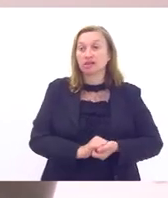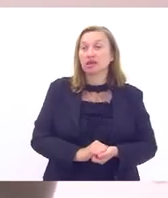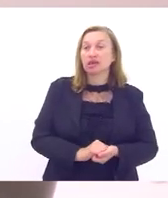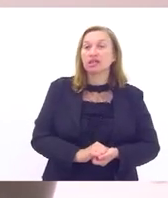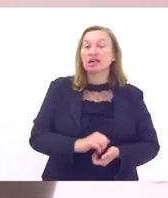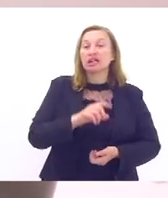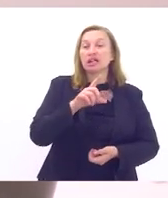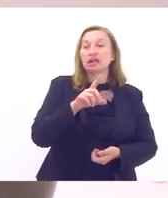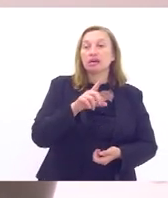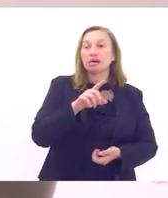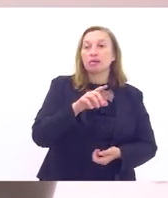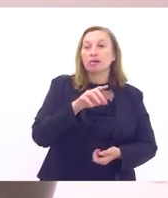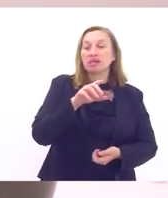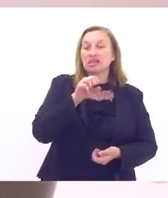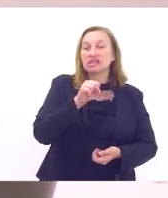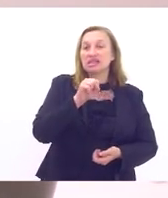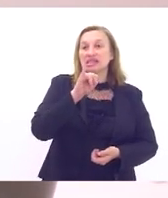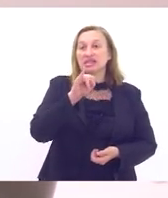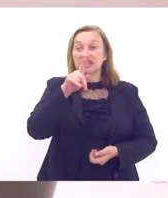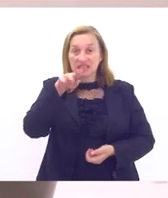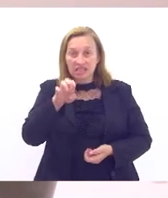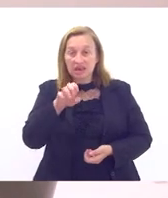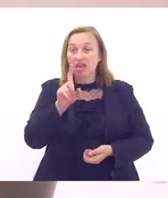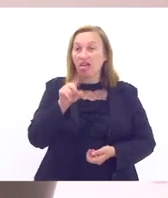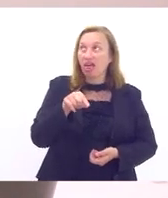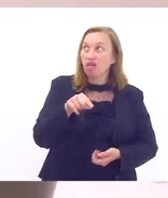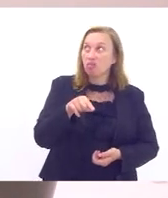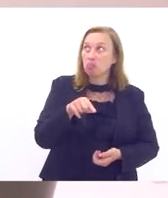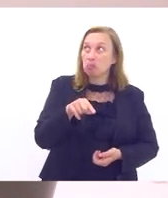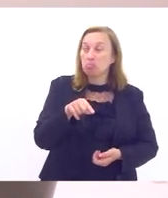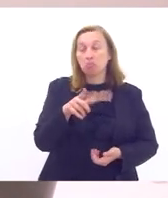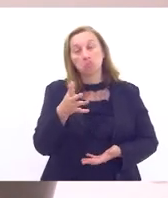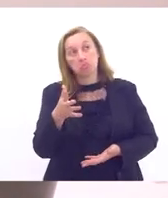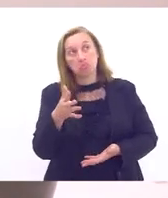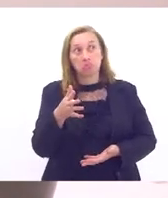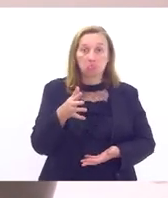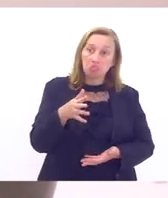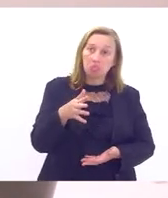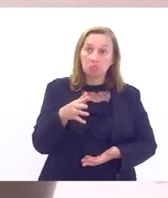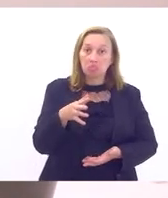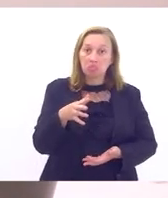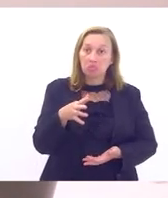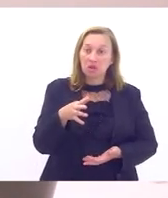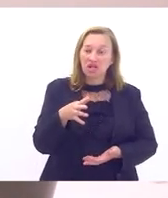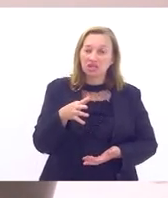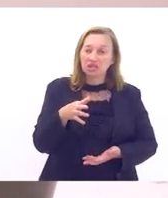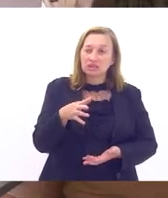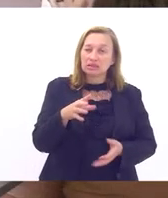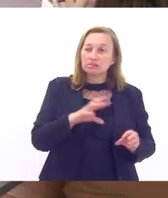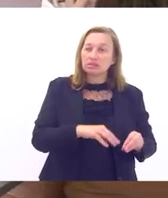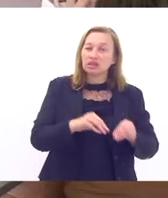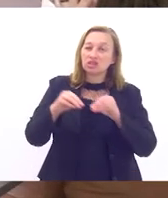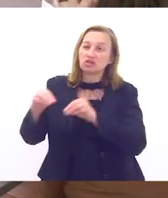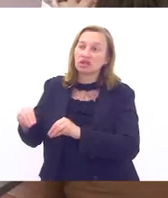de desembolso CIDES é uma previsão de transferência para as unidades prisionais